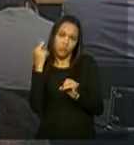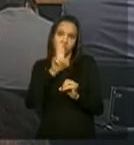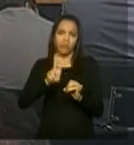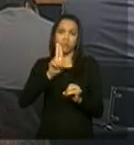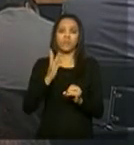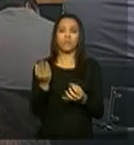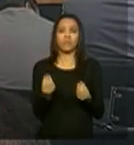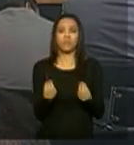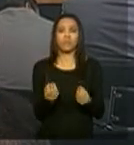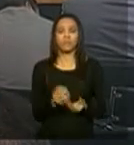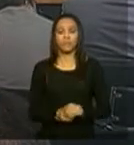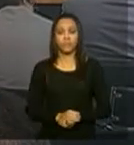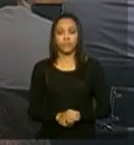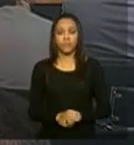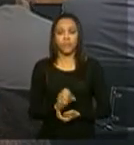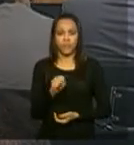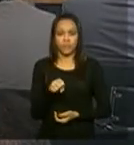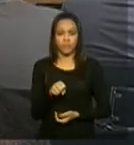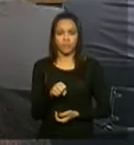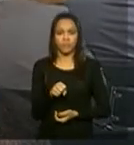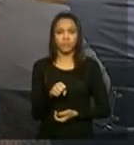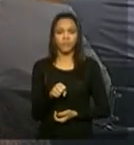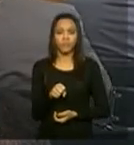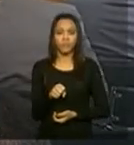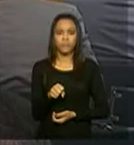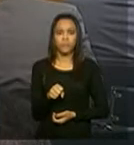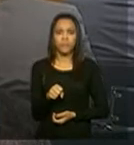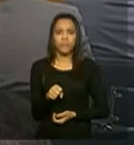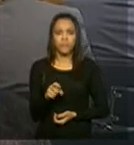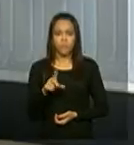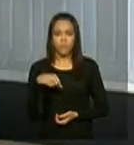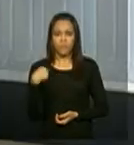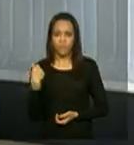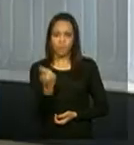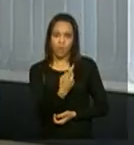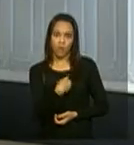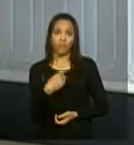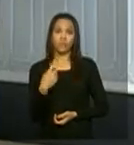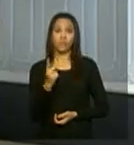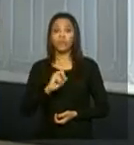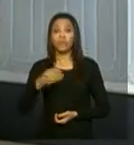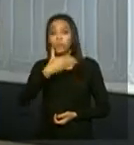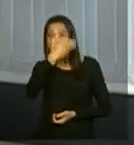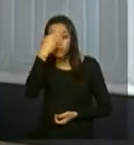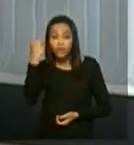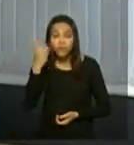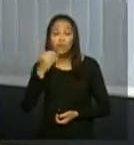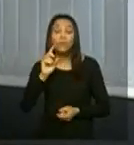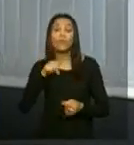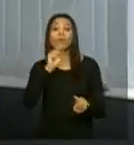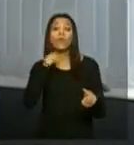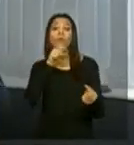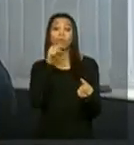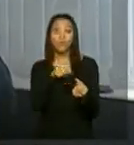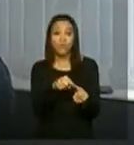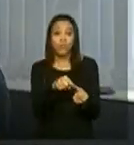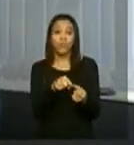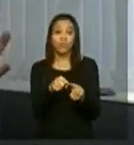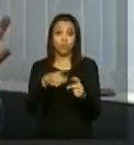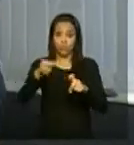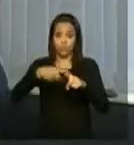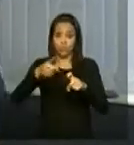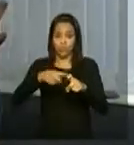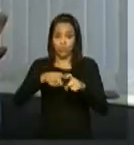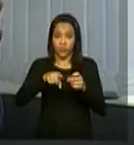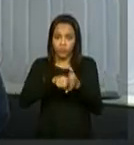sim aquilo que fizemos e não devemos esquecer aqui e que o objetivo principal hoje é dia de a polícia encontrar